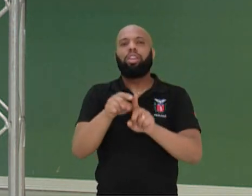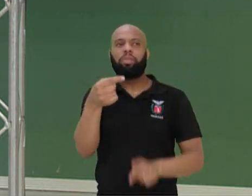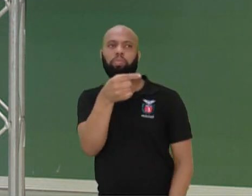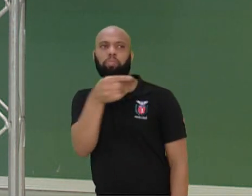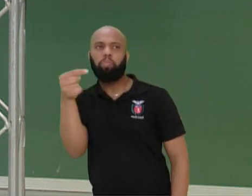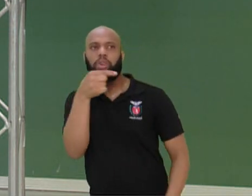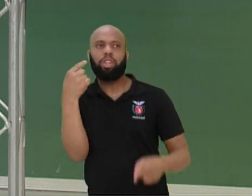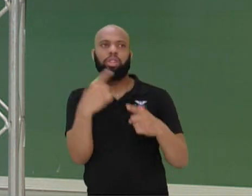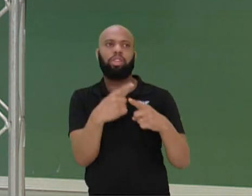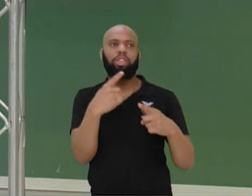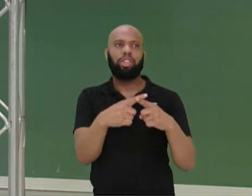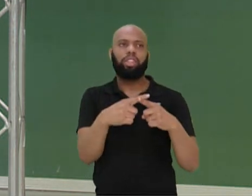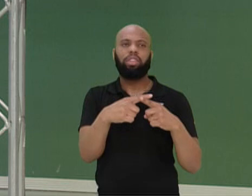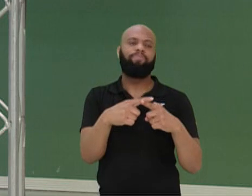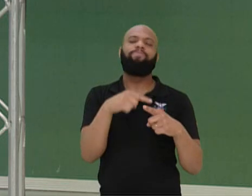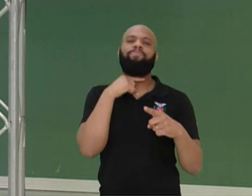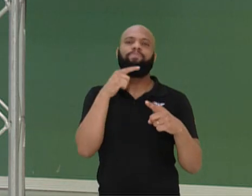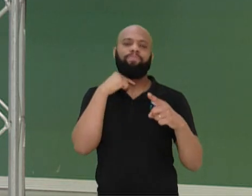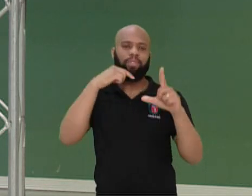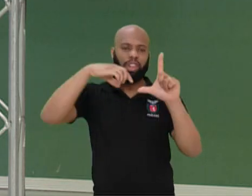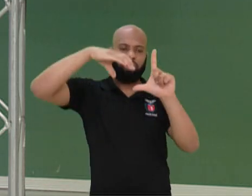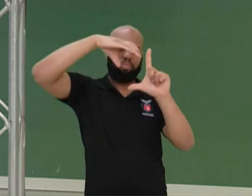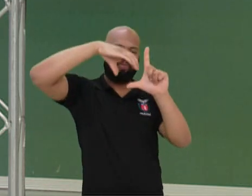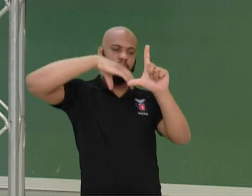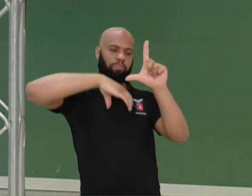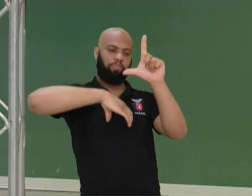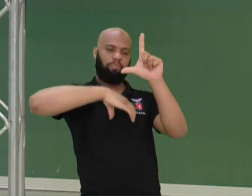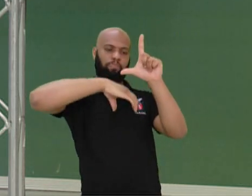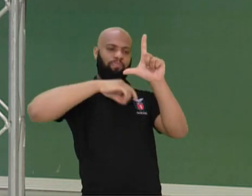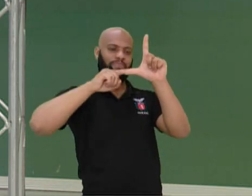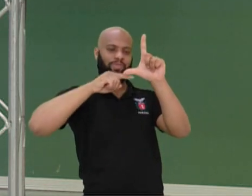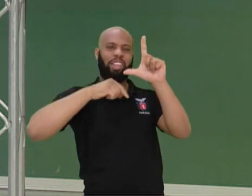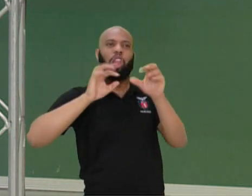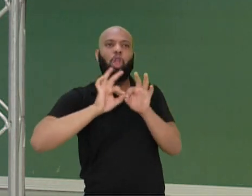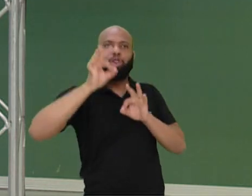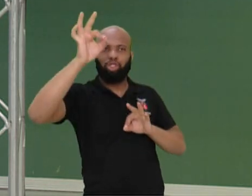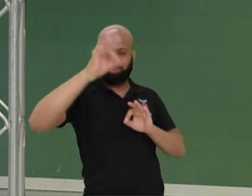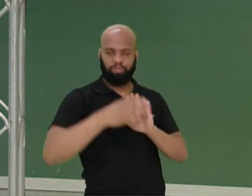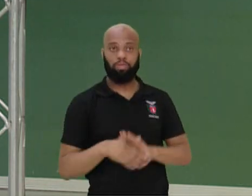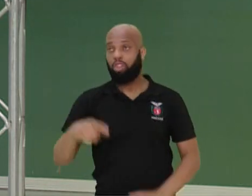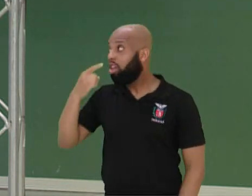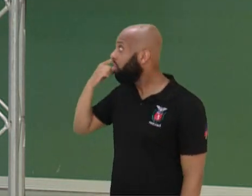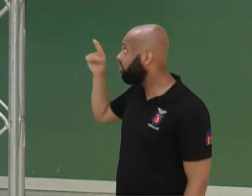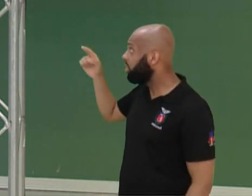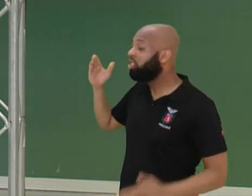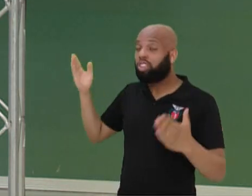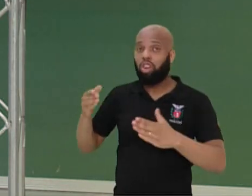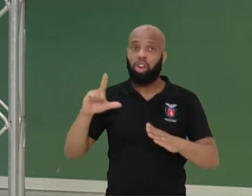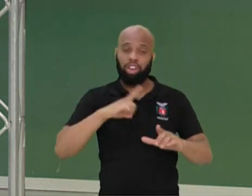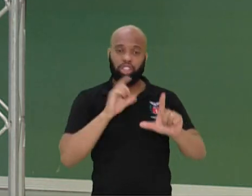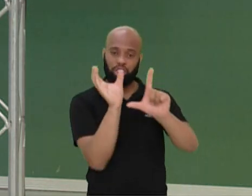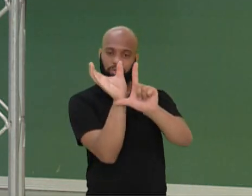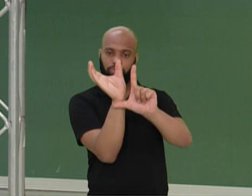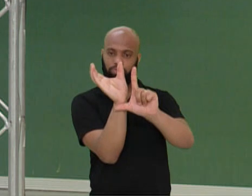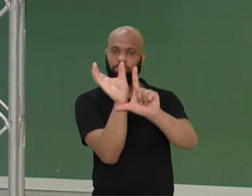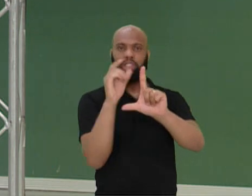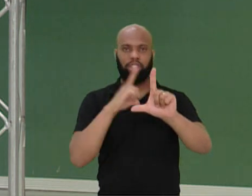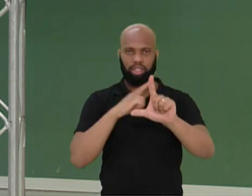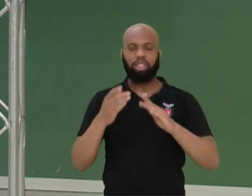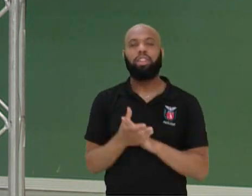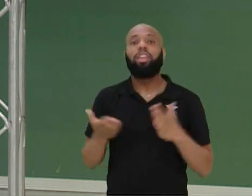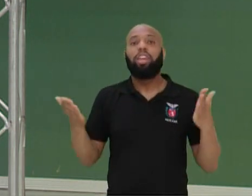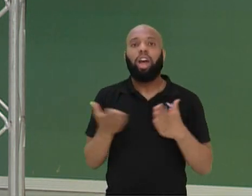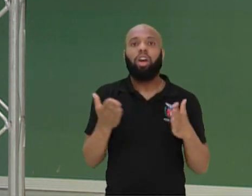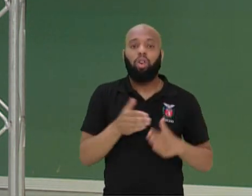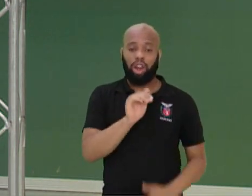o gráfico nem toca o eixo X, certo? O outro, nesse caso, concavidade voltada para cima, A